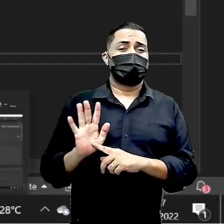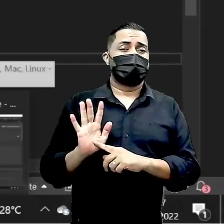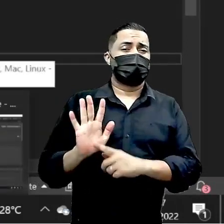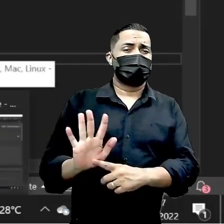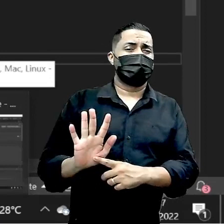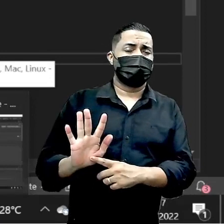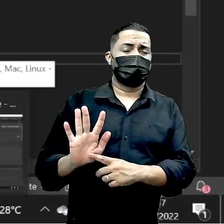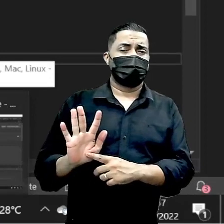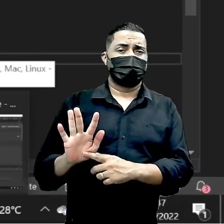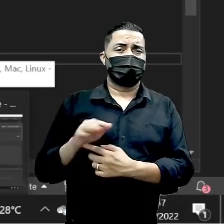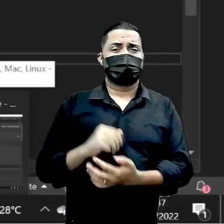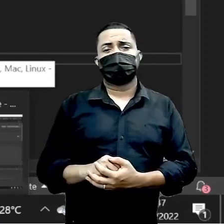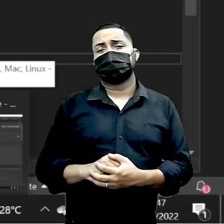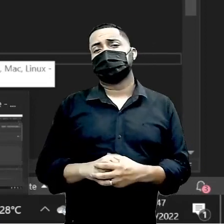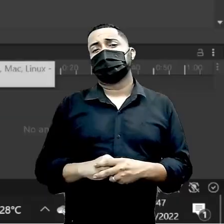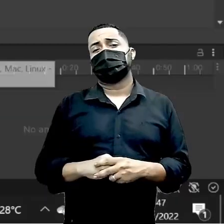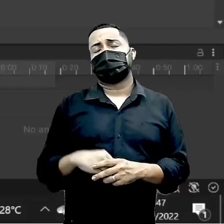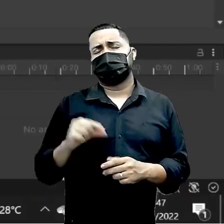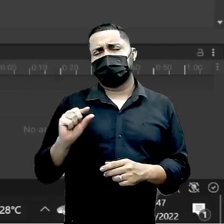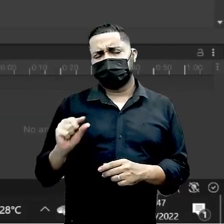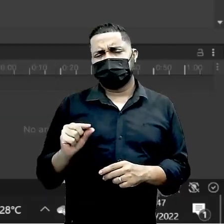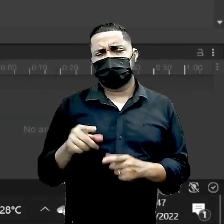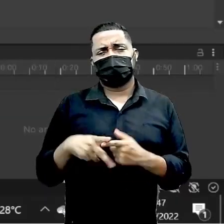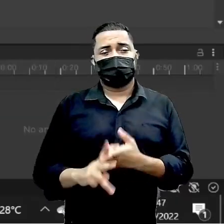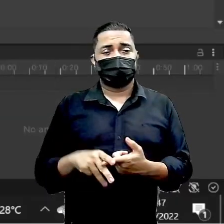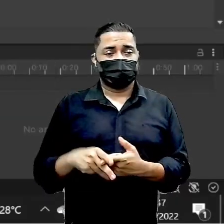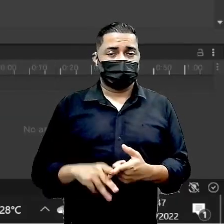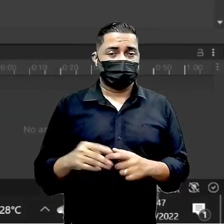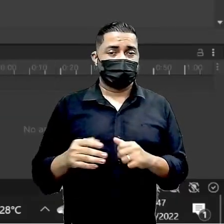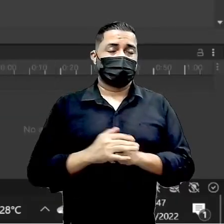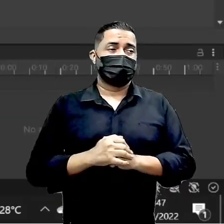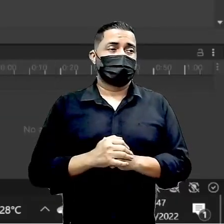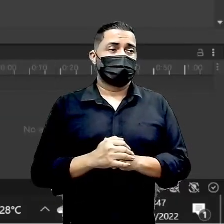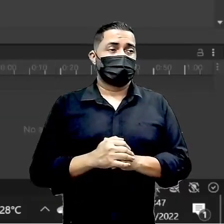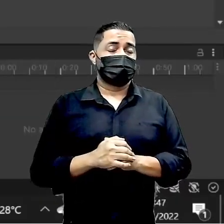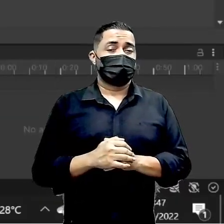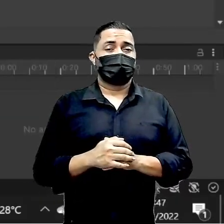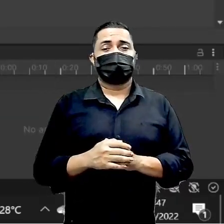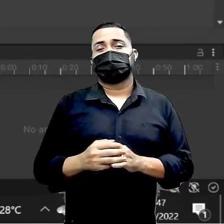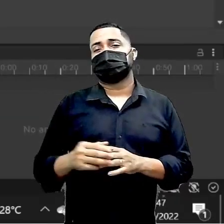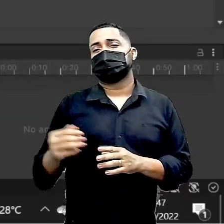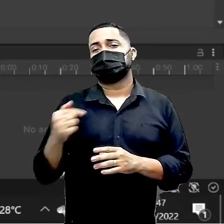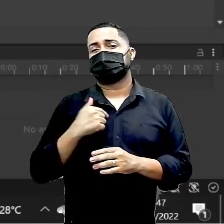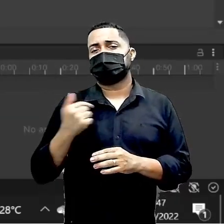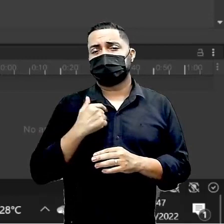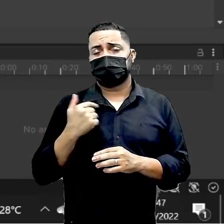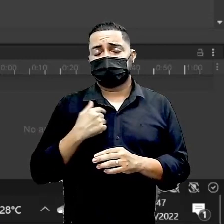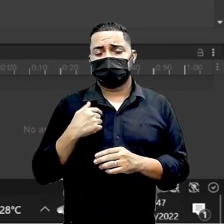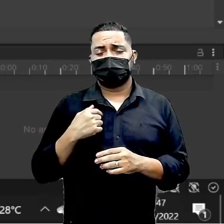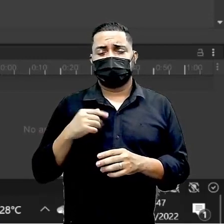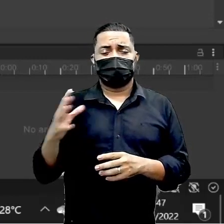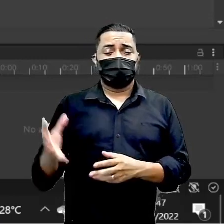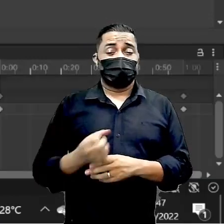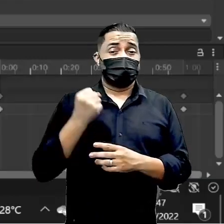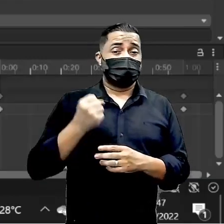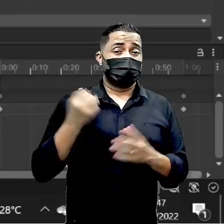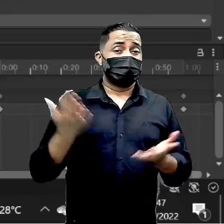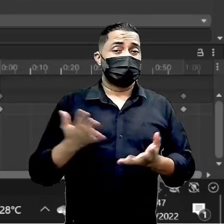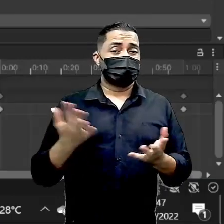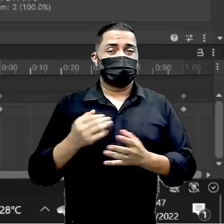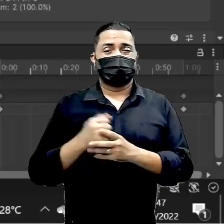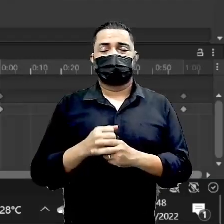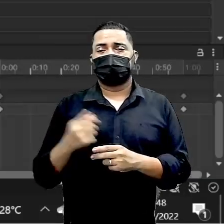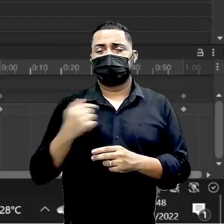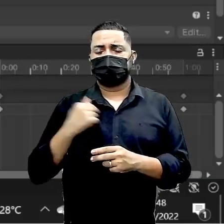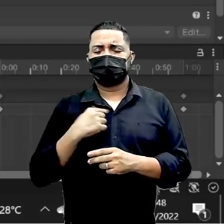apresentando um pouco da ferramenta, no caso, né? Isso. Eu salvei ali o meu script e agora eu tenho que adicionar